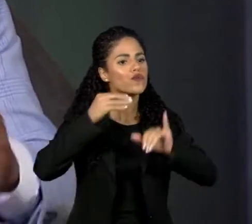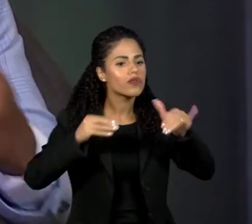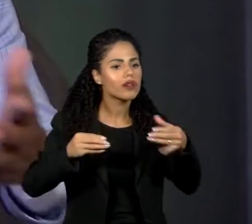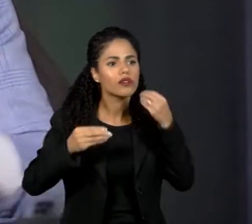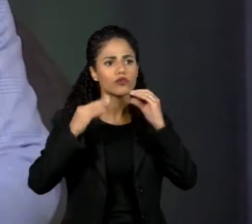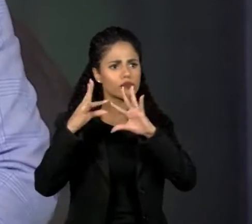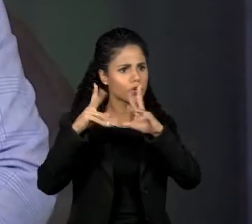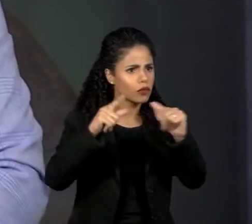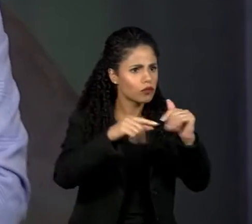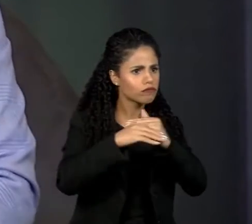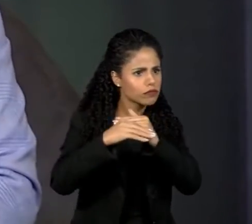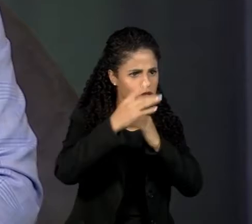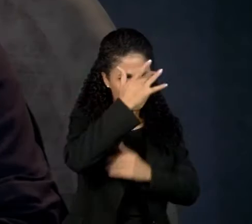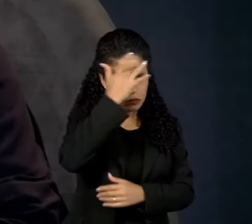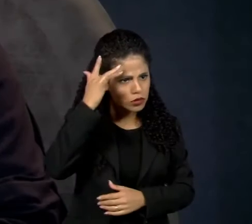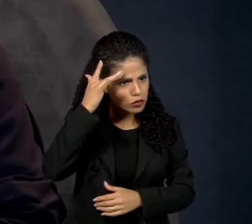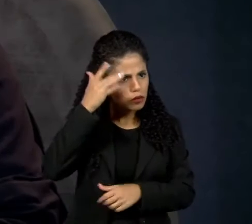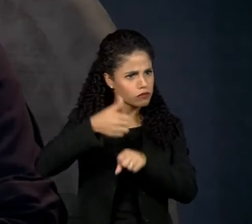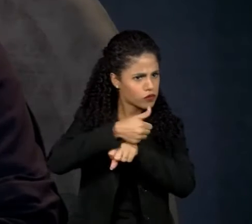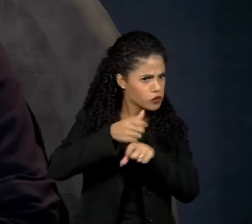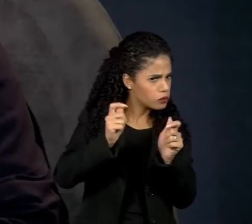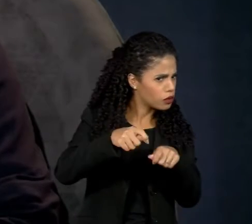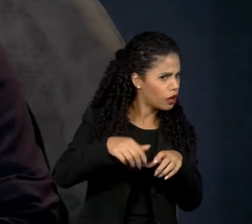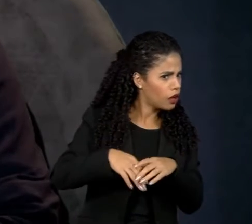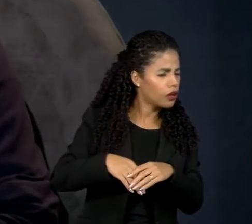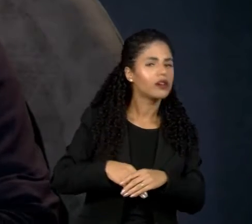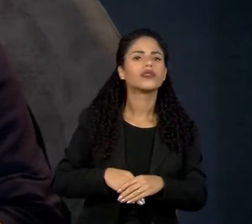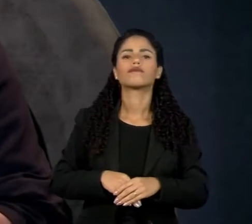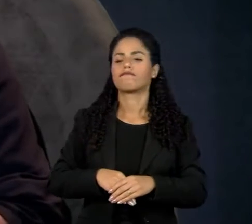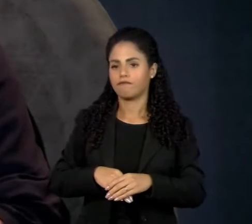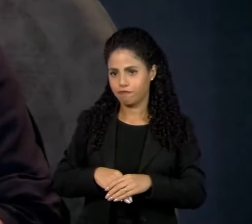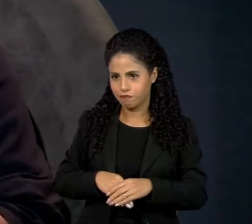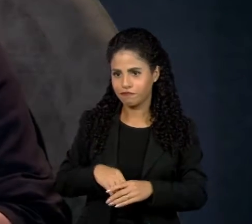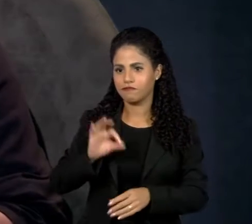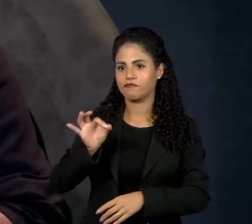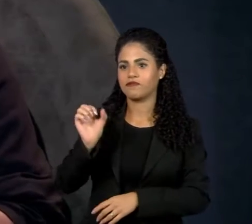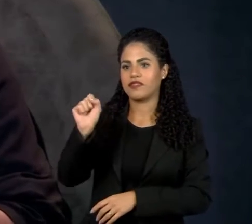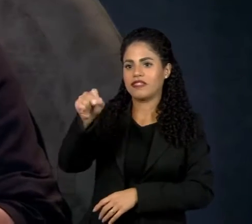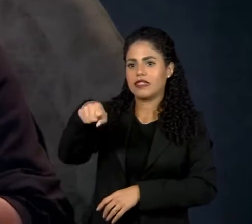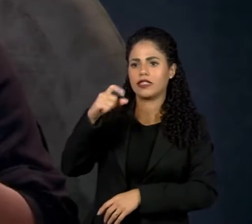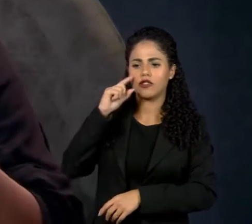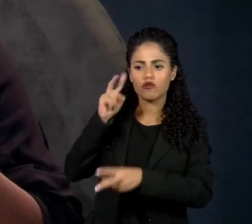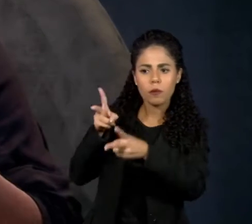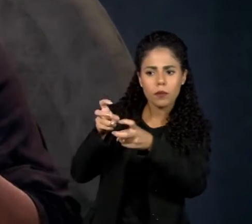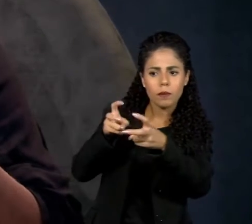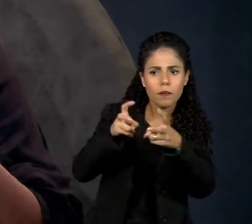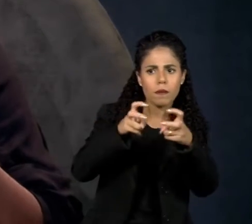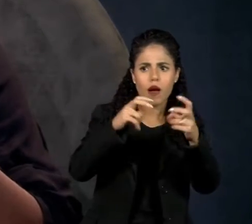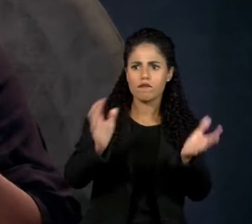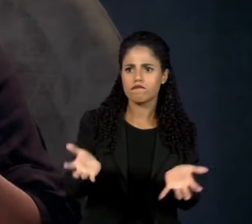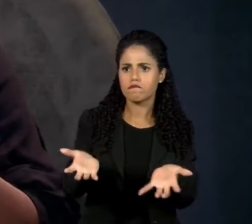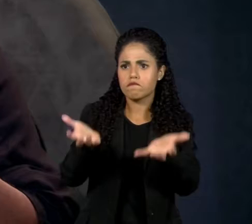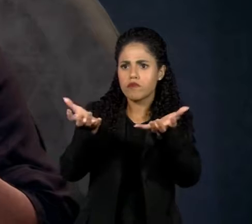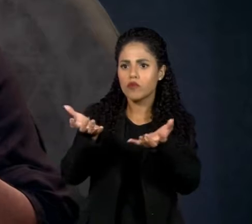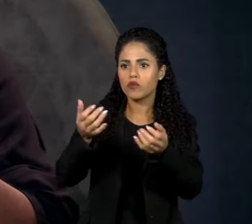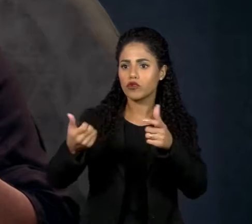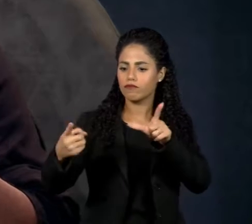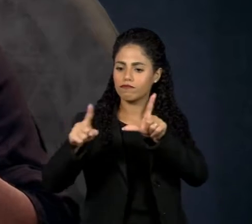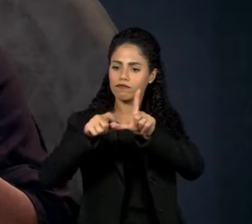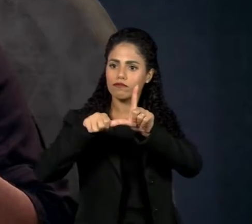realização profissional e pessoal? 100%. A gente vê um potencial de crescimento no marketing de influência